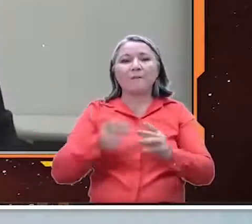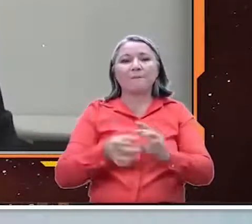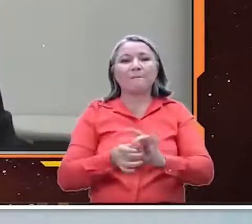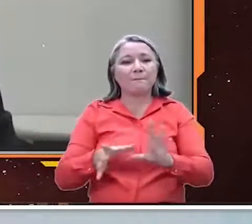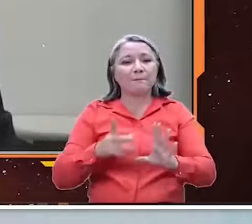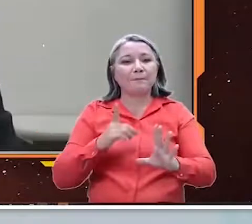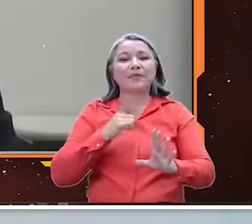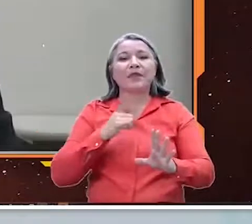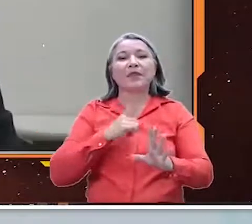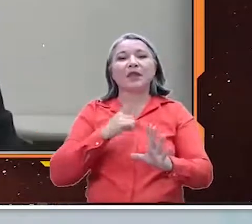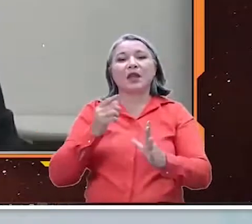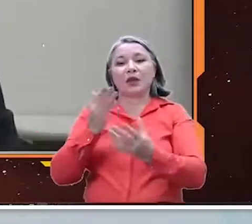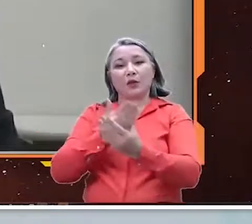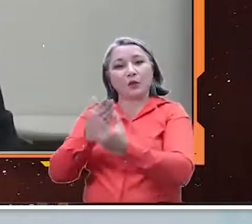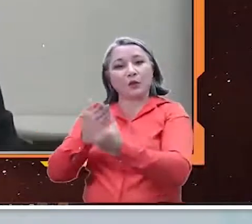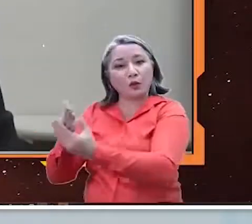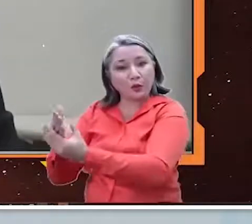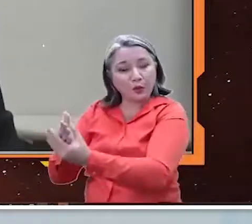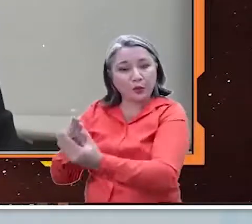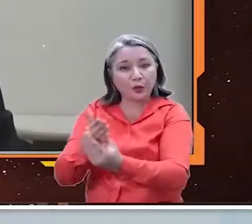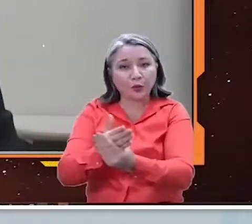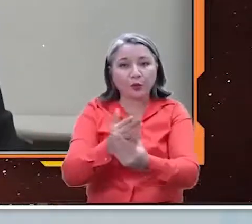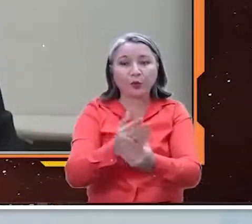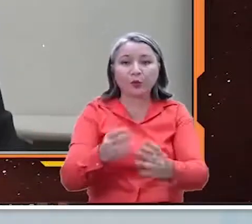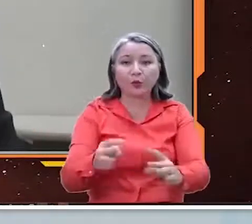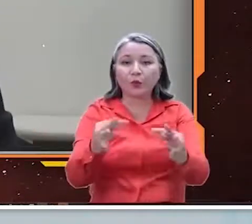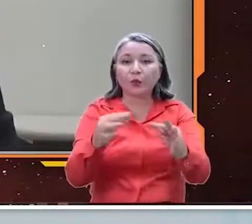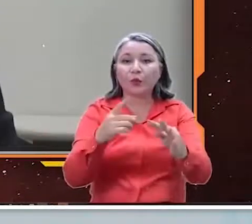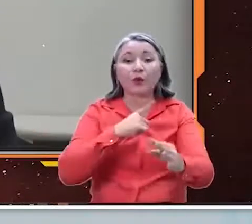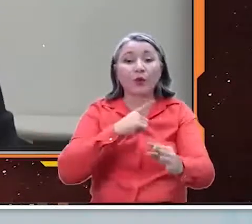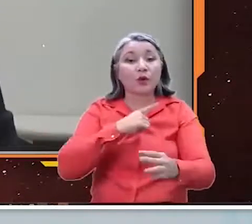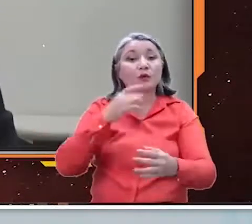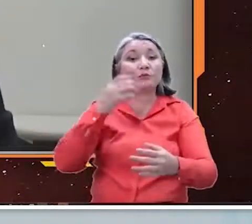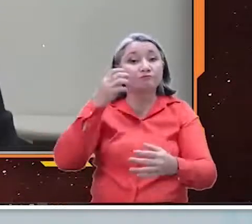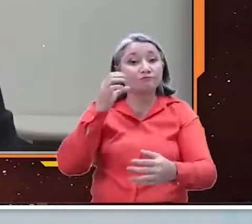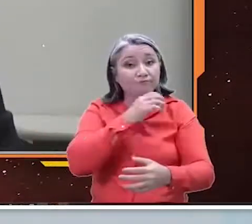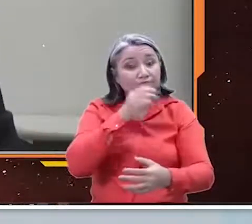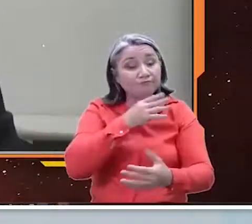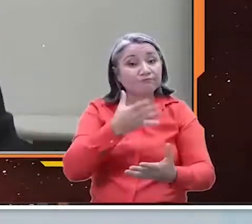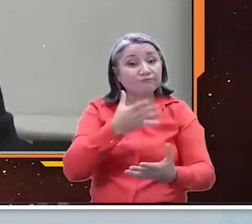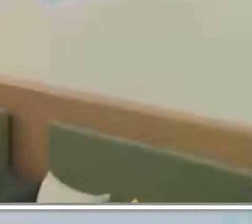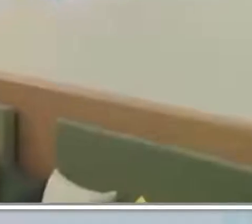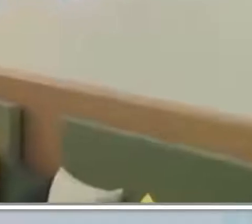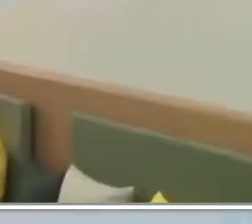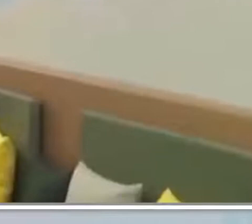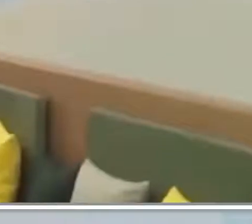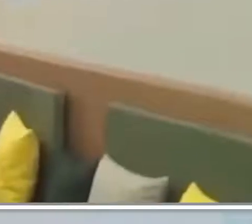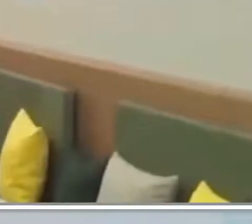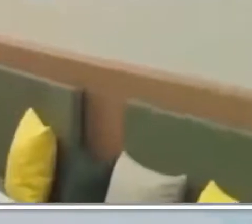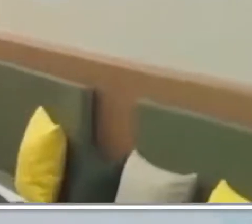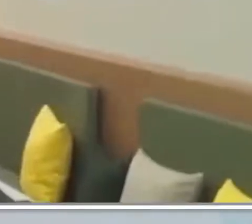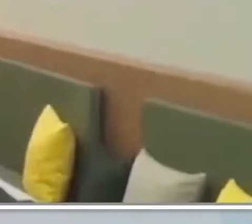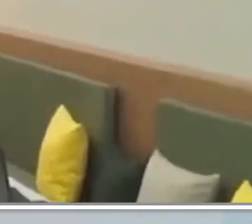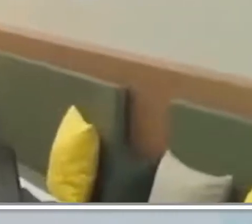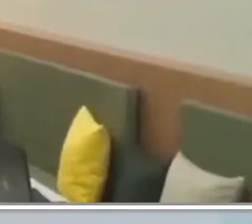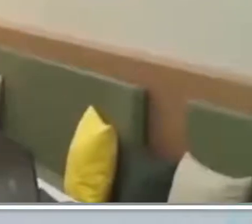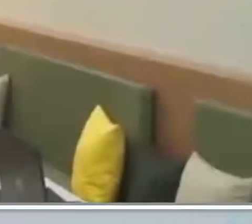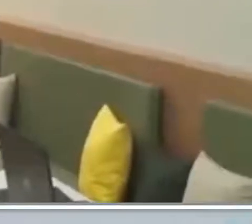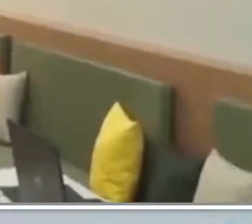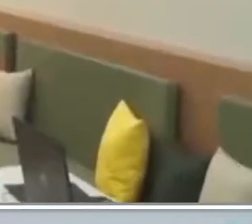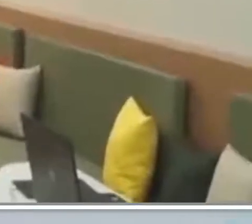eletrônicas sejam feitas de uma forma séria, de uma forma eficaz. O núcleo de inovação